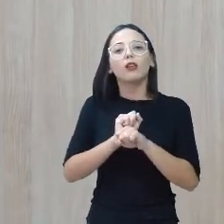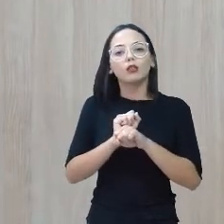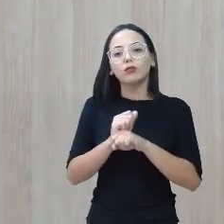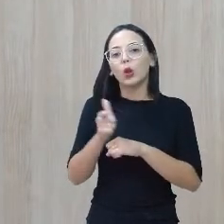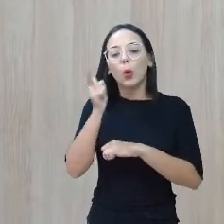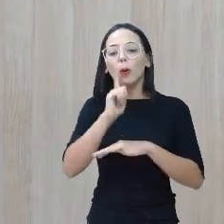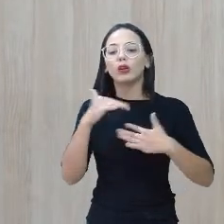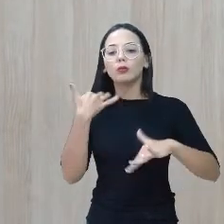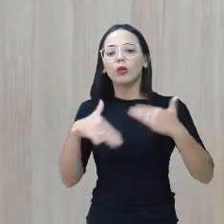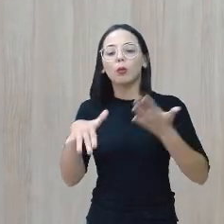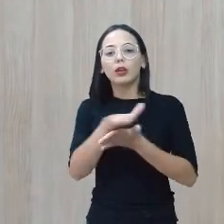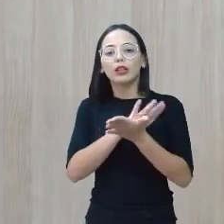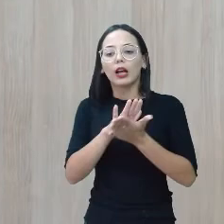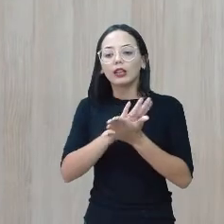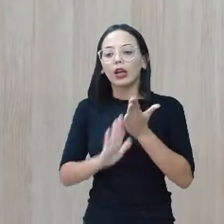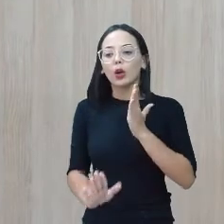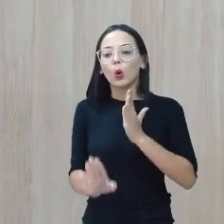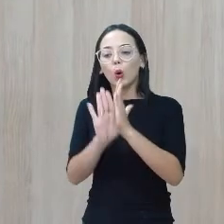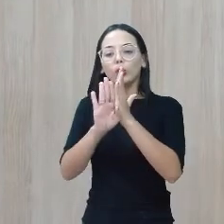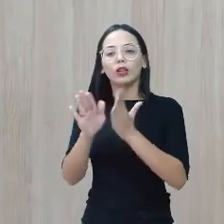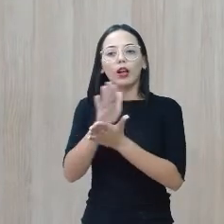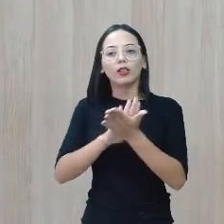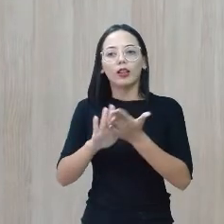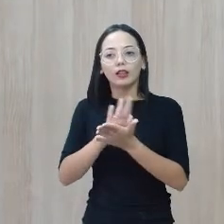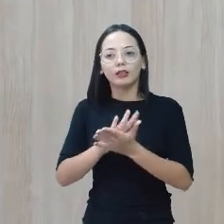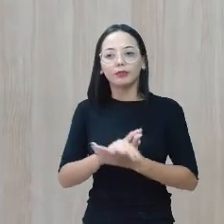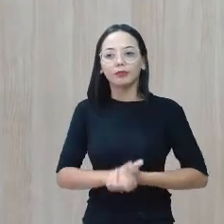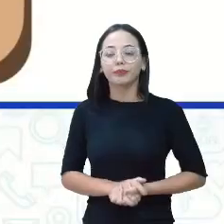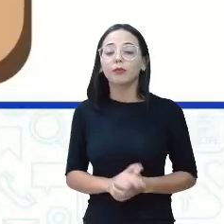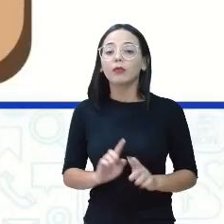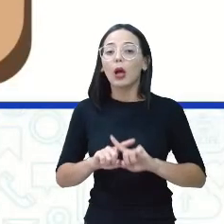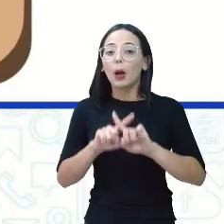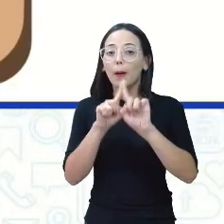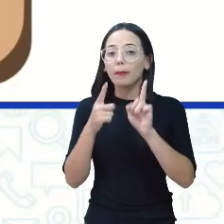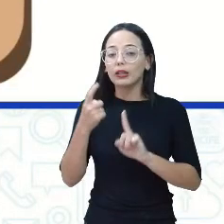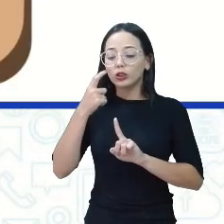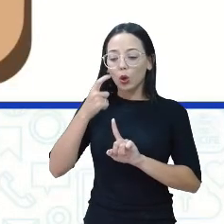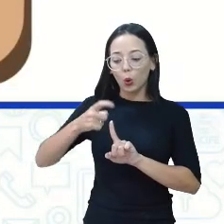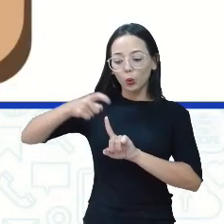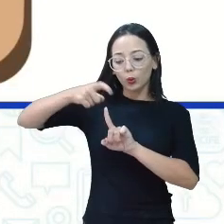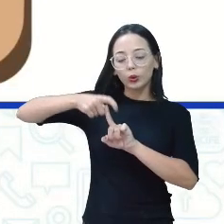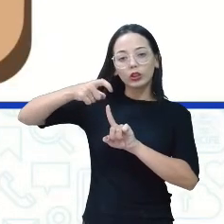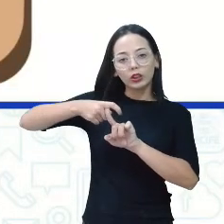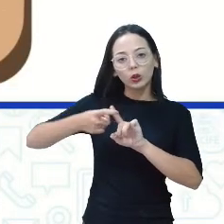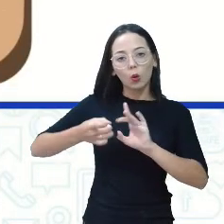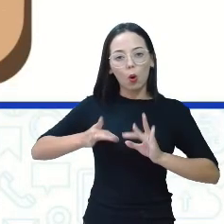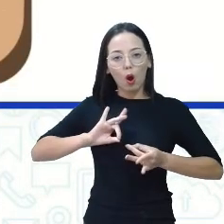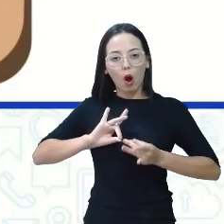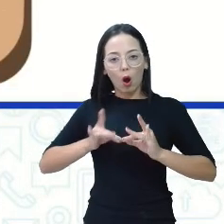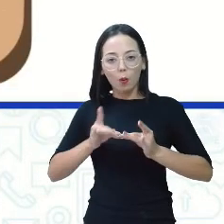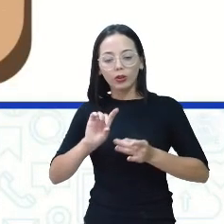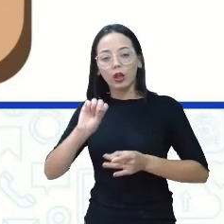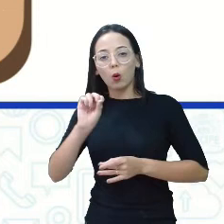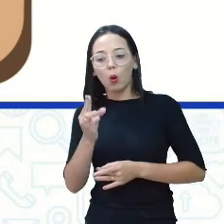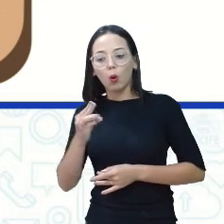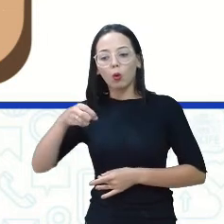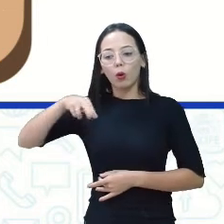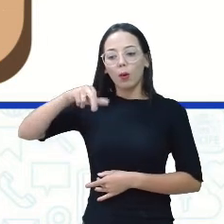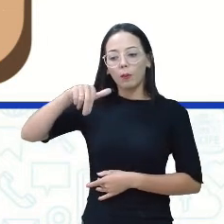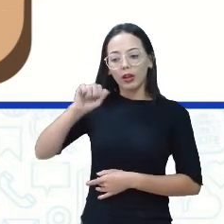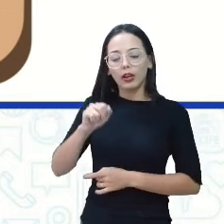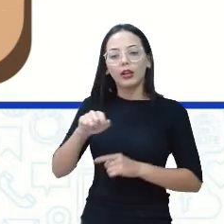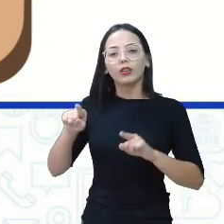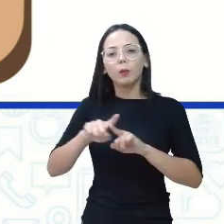não podendo se encontrar com o ovo. No entanto, o DIU hormonal ou Mirena, ele também